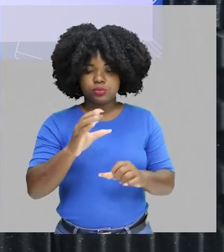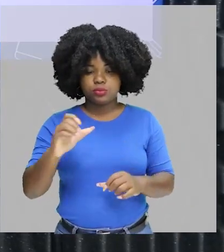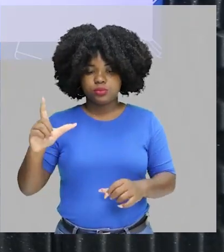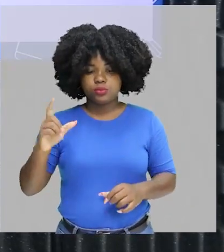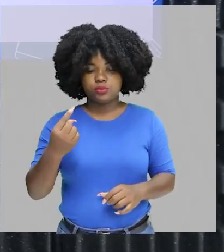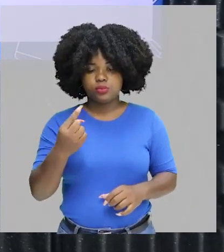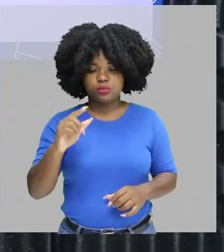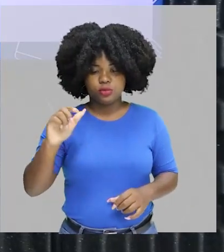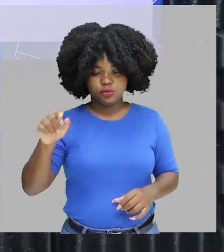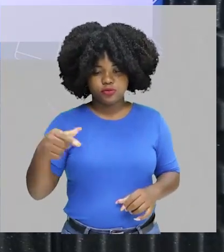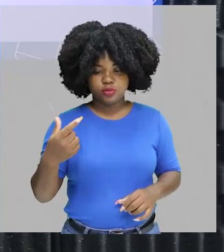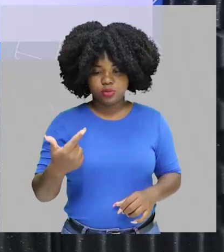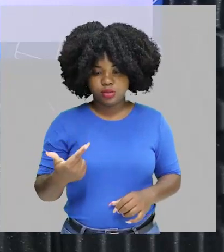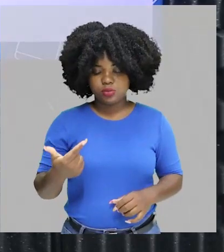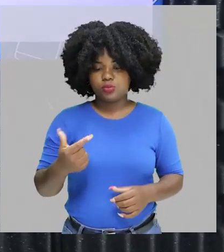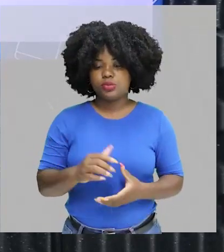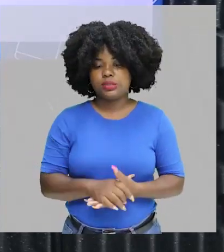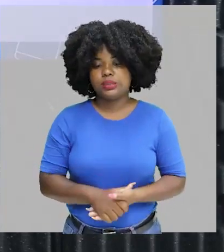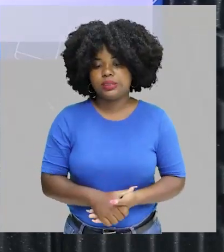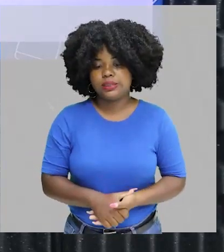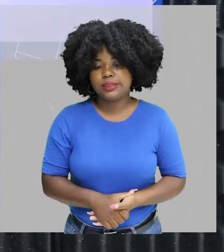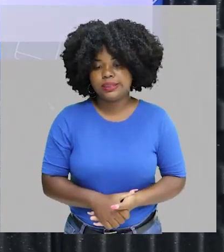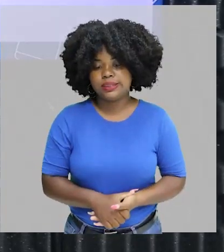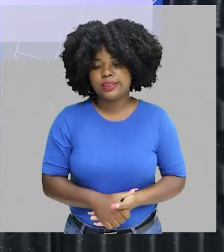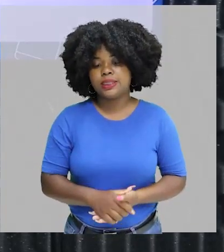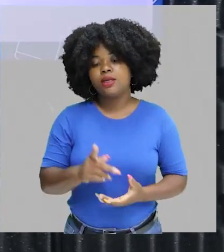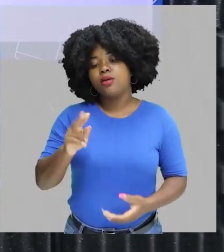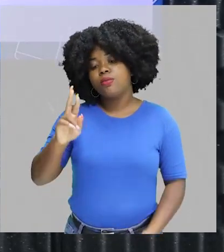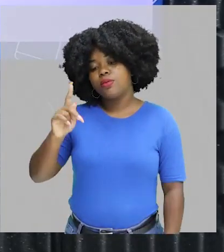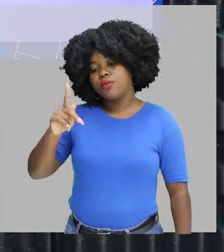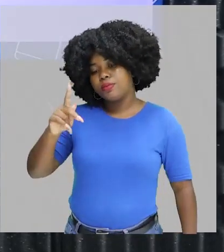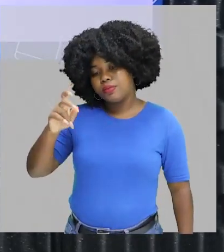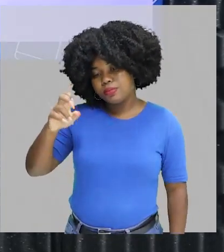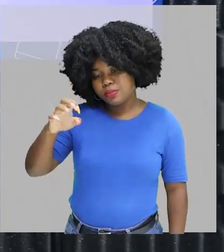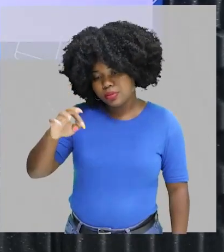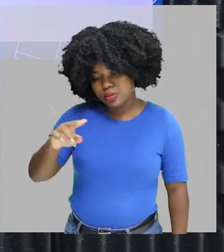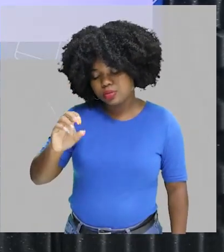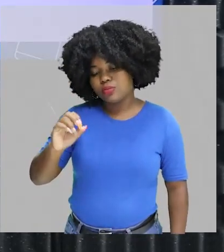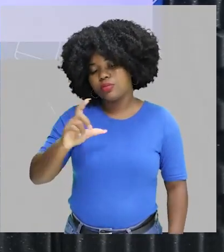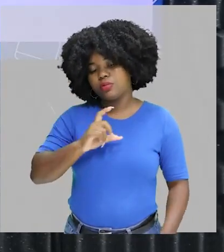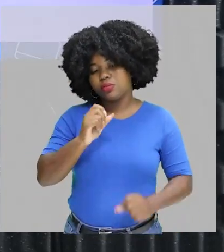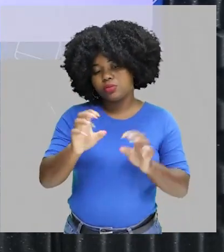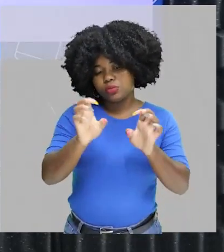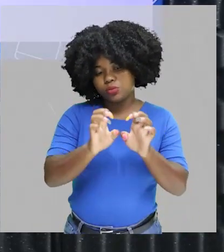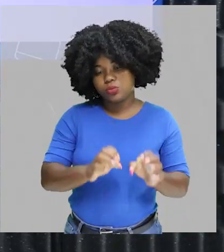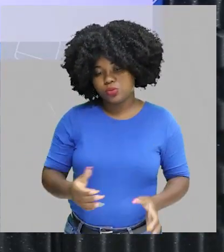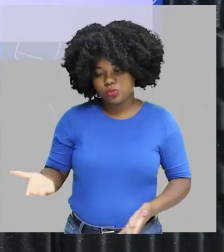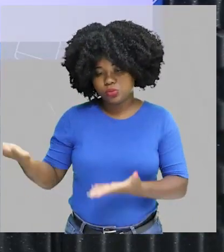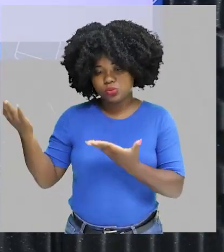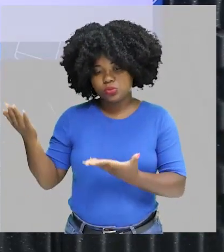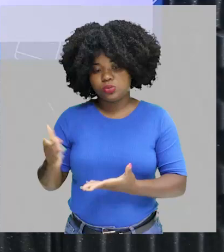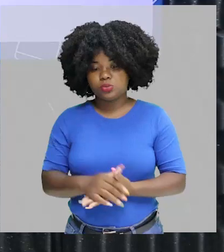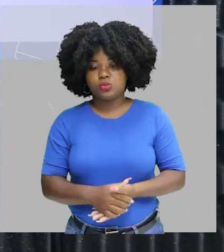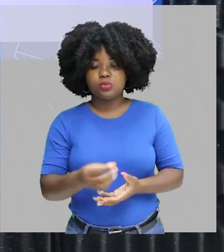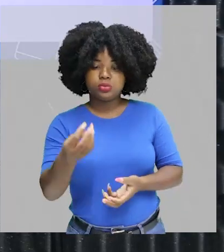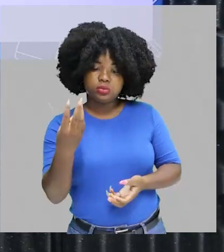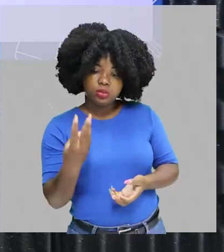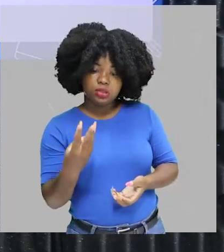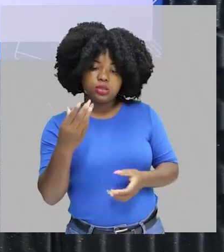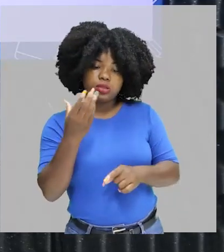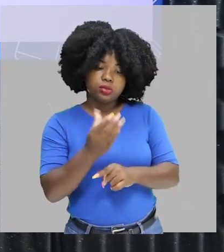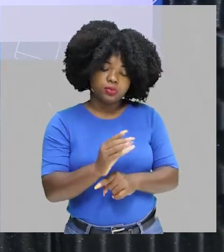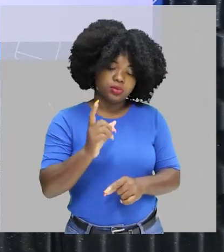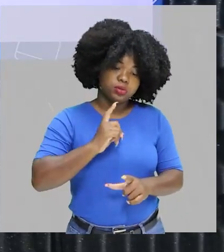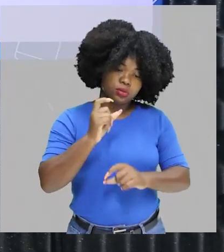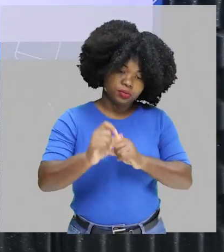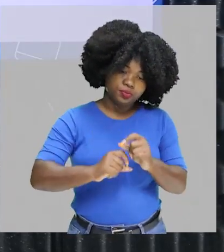de cloroetano. O propeno, olha só, mais um alceno, agora com 3 carbonos. Eu vou ter